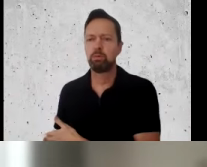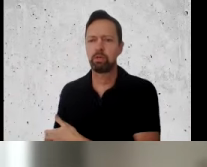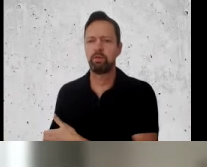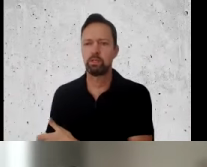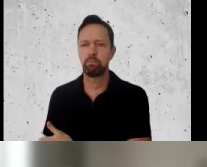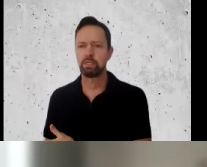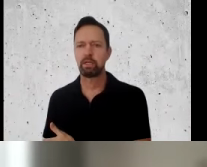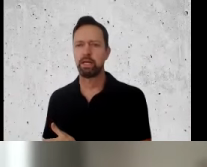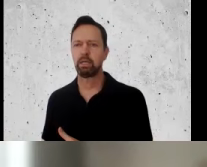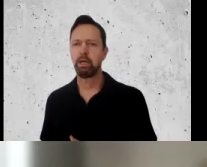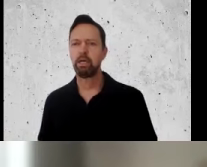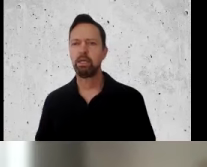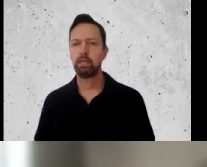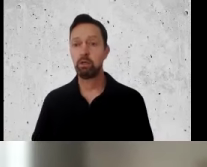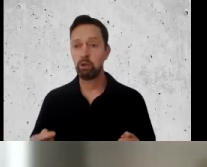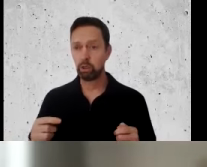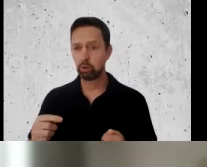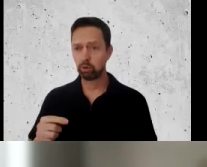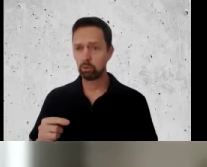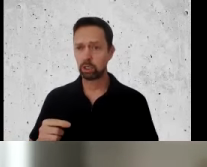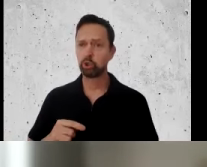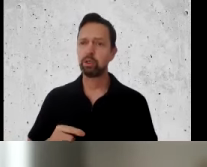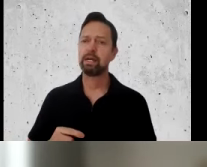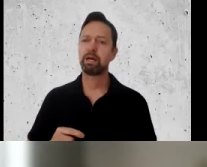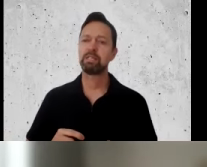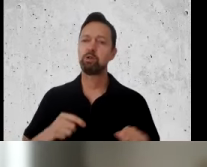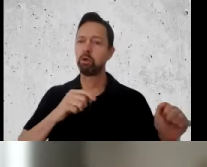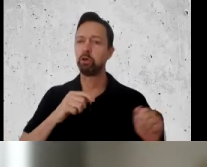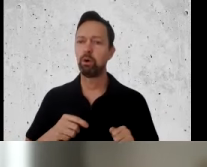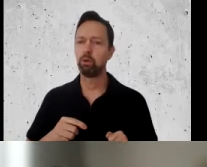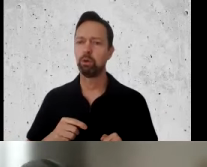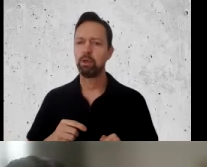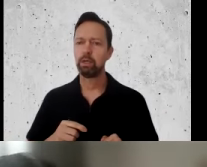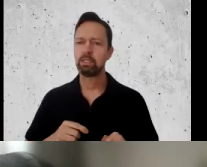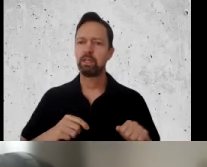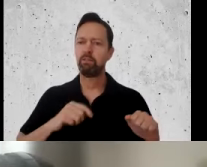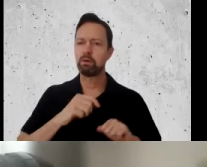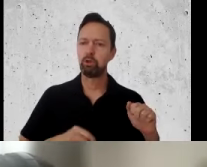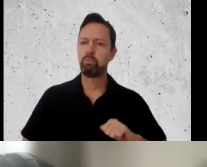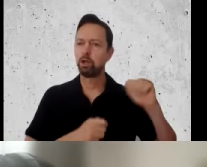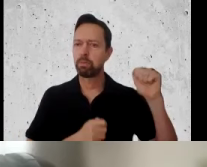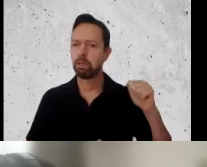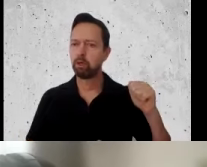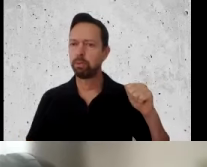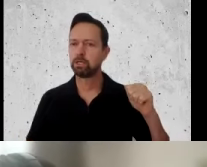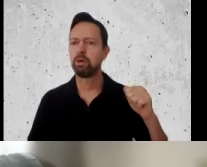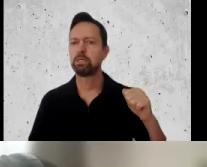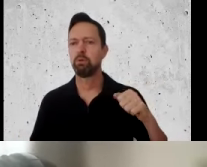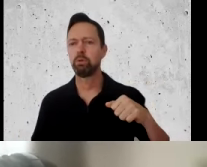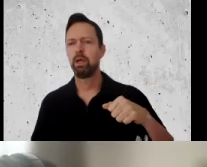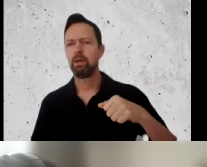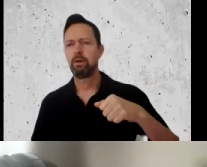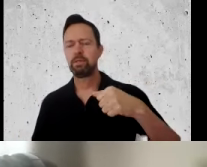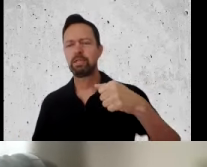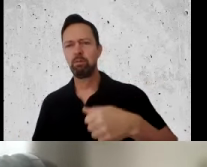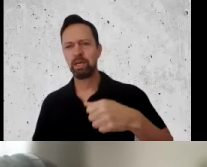por que a gente não pode vender essa bicicleta? E todo mundo achou que era uma questão de monopólio. Eles queriam fazer monopólio para manter o preço mais